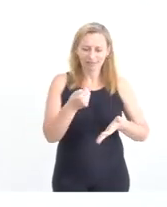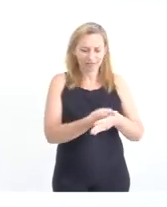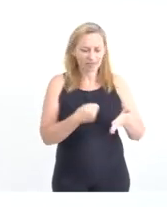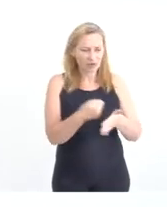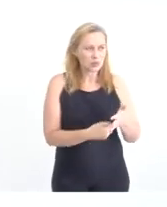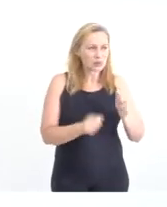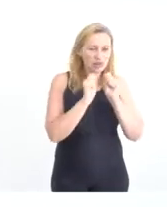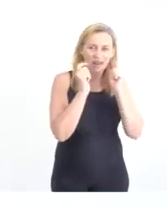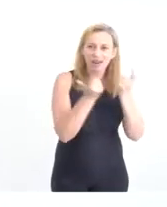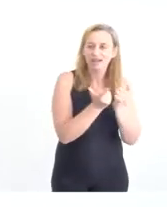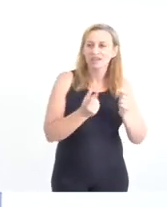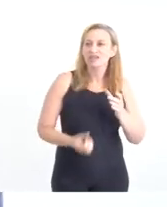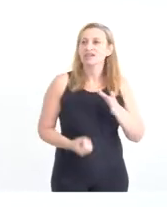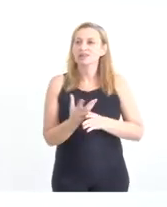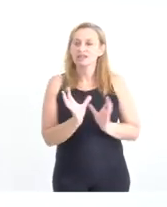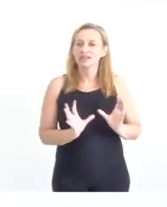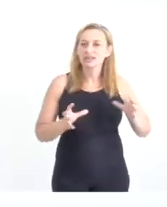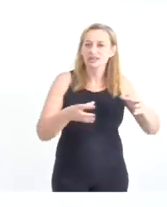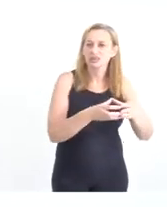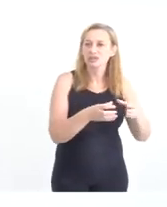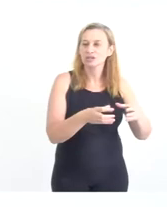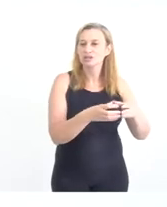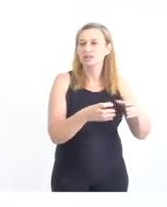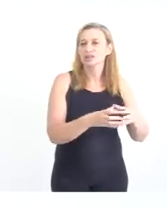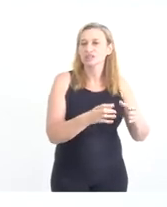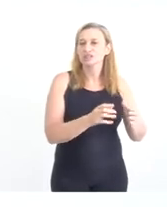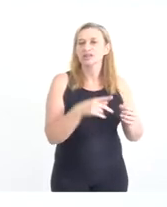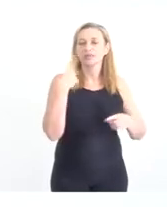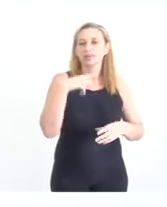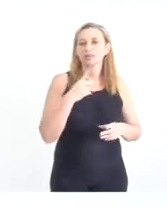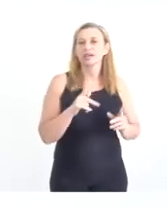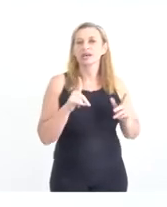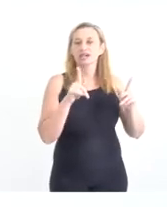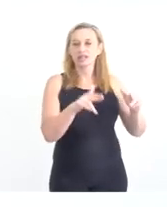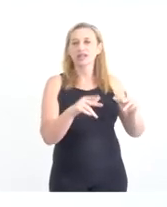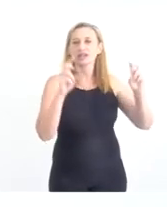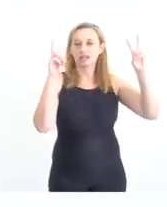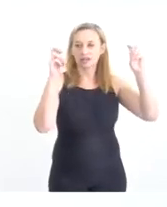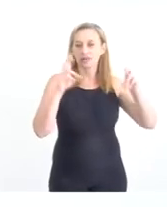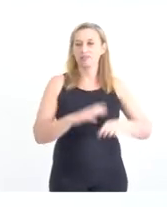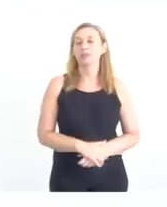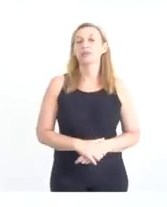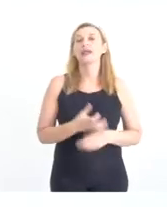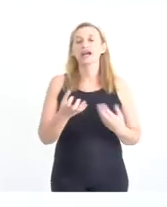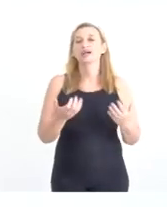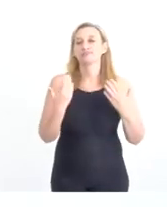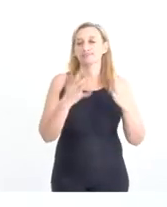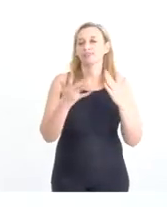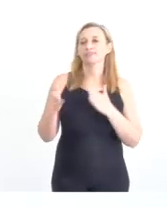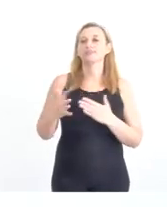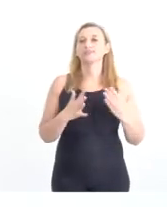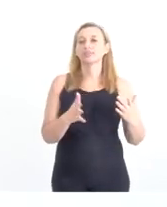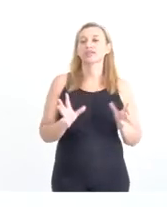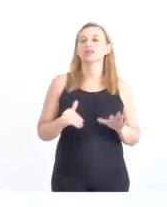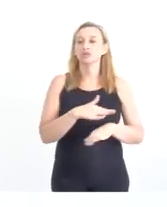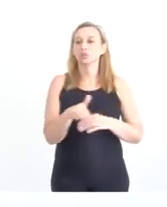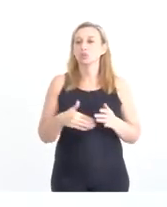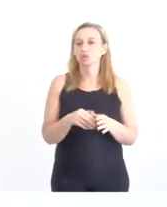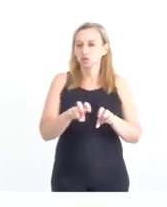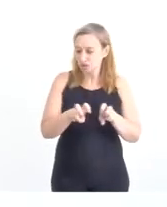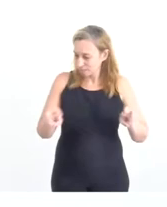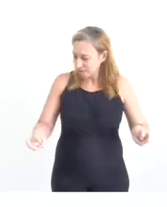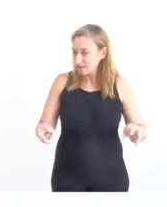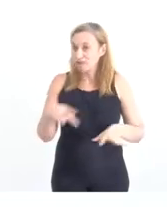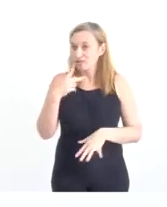essa luta na Assembleia com lançamento da frente parlamentar de mesmo teor quero saudar as participações aqui na mesa